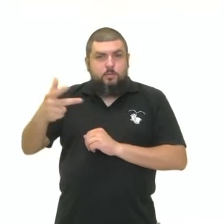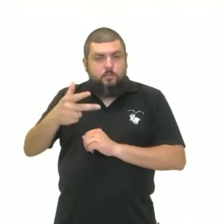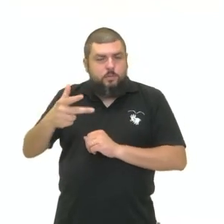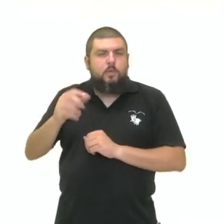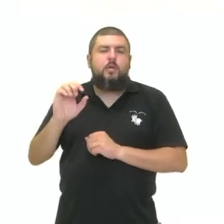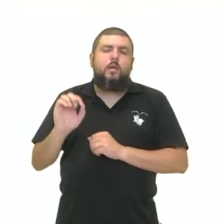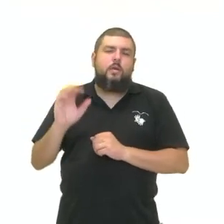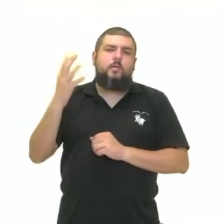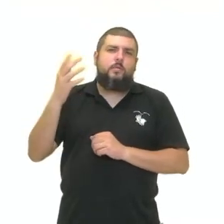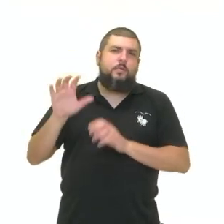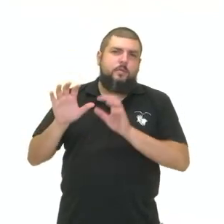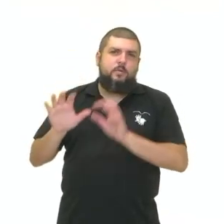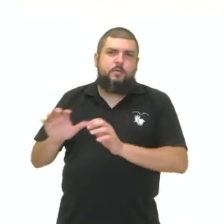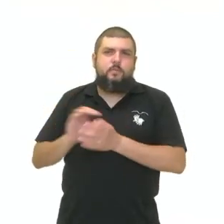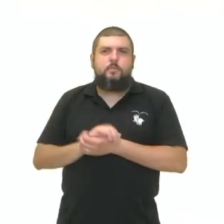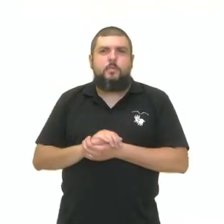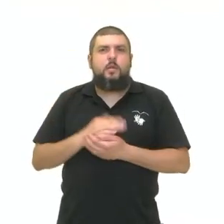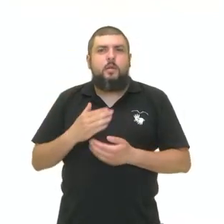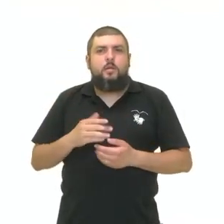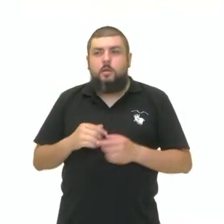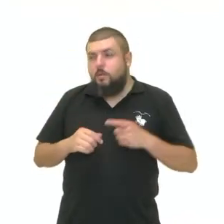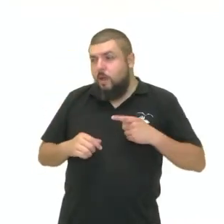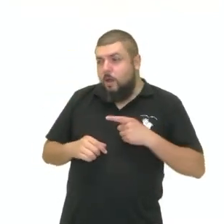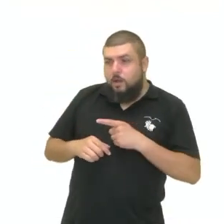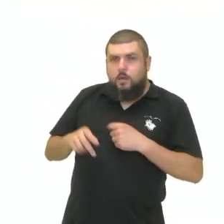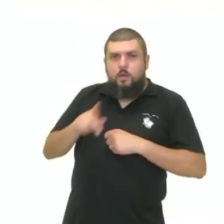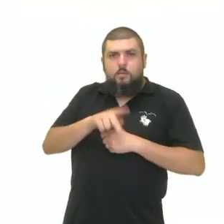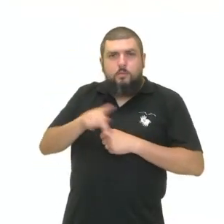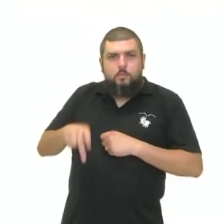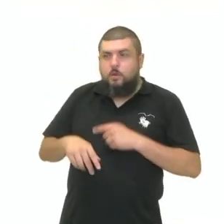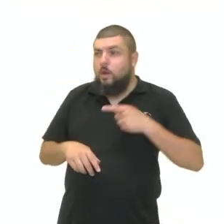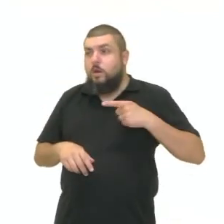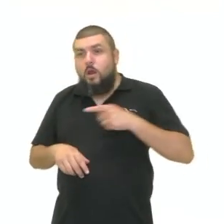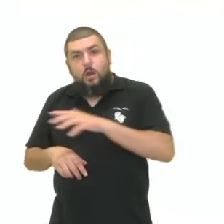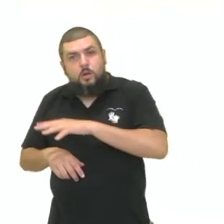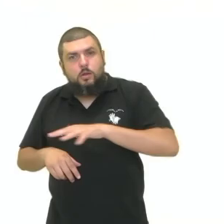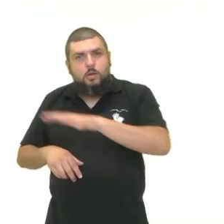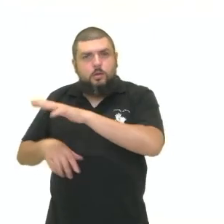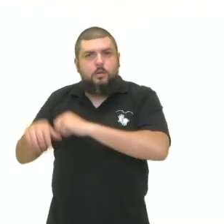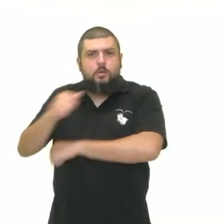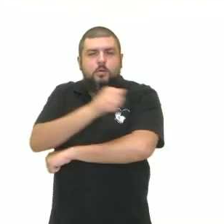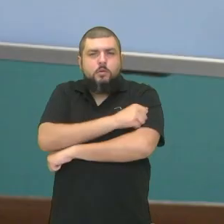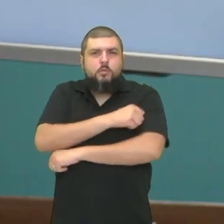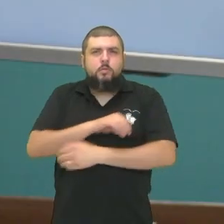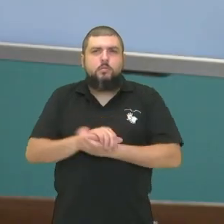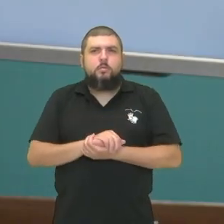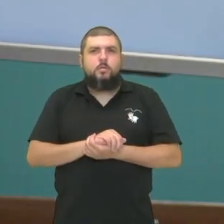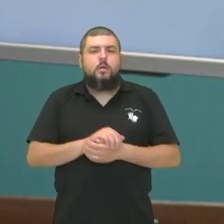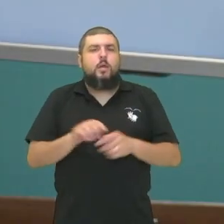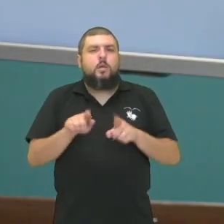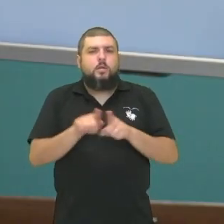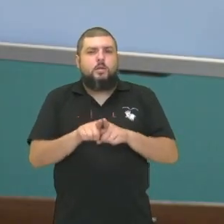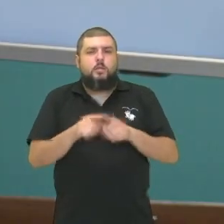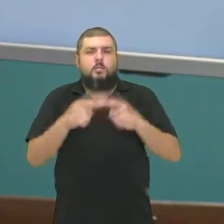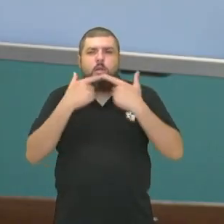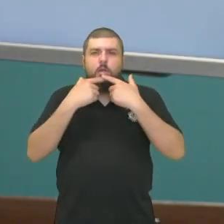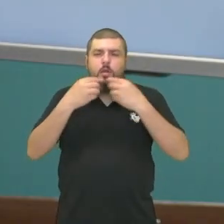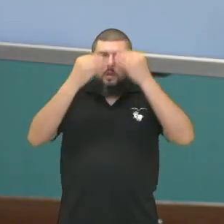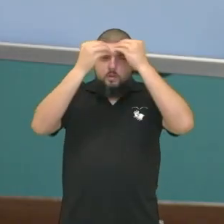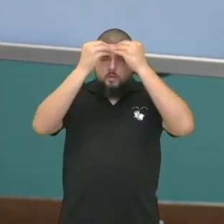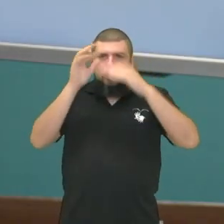Nós temos a ideia de ele, de eles, e ainda a linguagem é formal. Nós não temos gírias, não temos uma